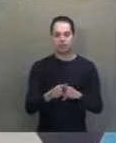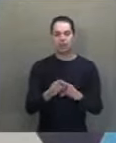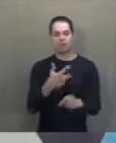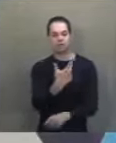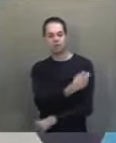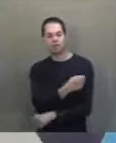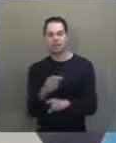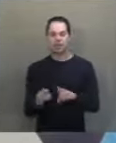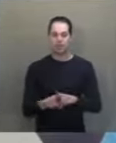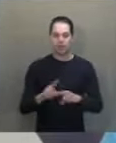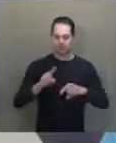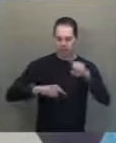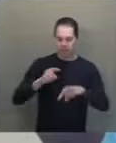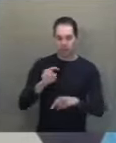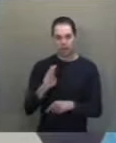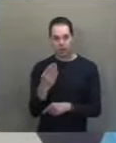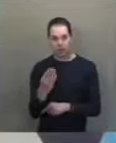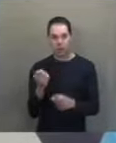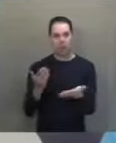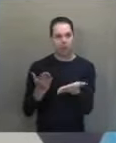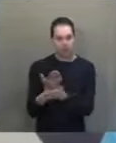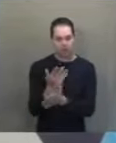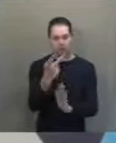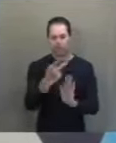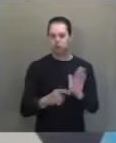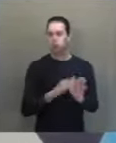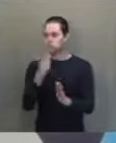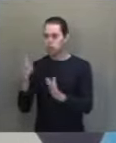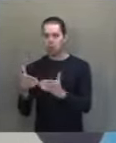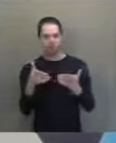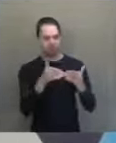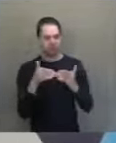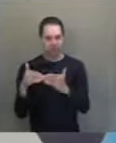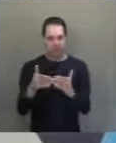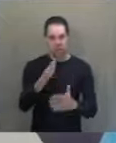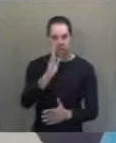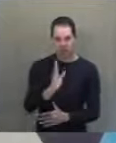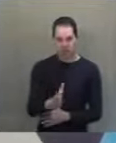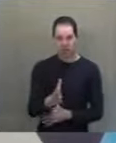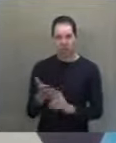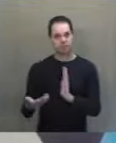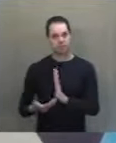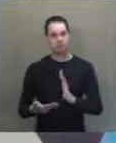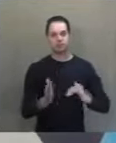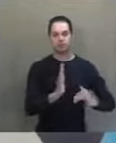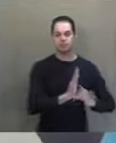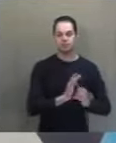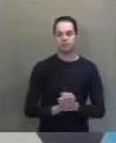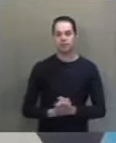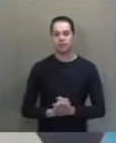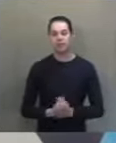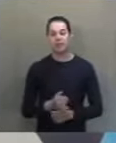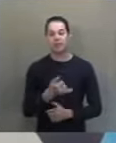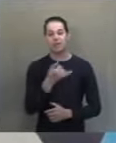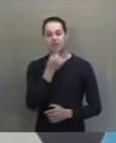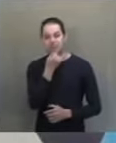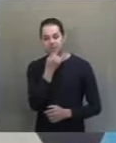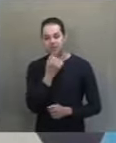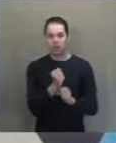biológico necessário. Projeto aprovado quase que por unanimidade, quase, pelas duas casas. Infelizmente, em 2 anos